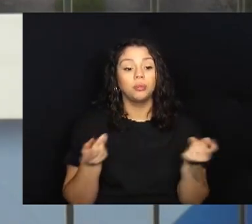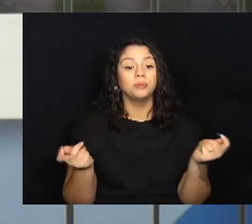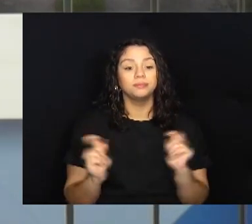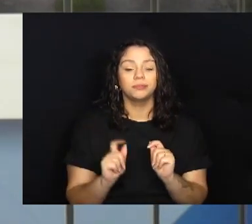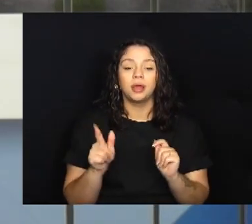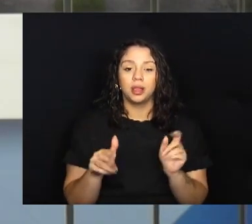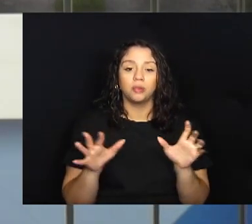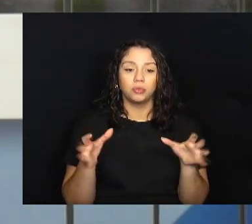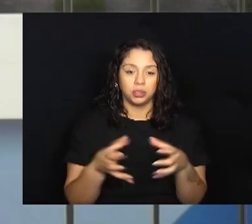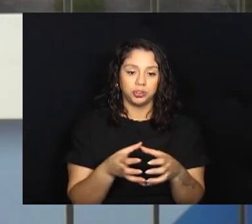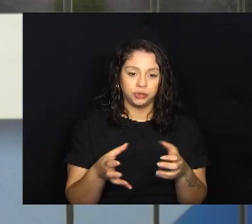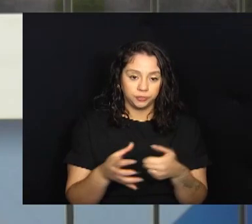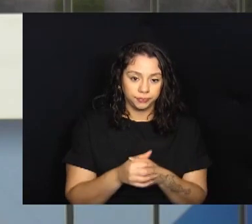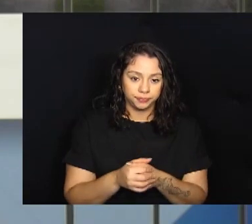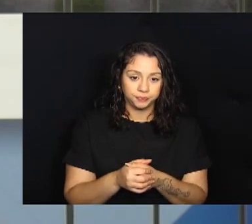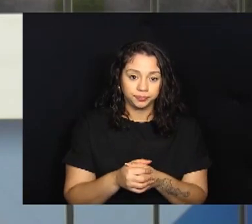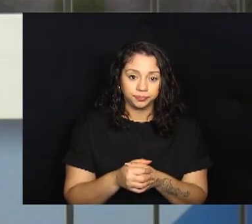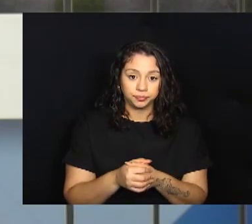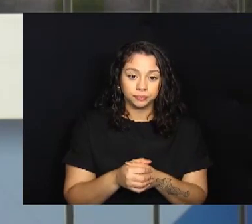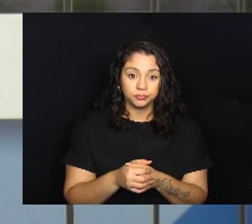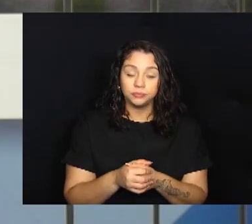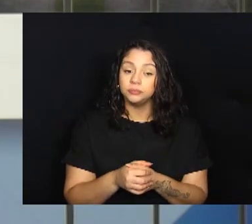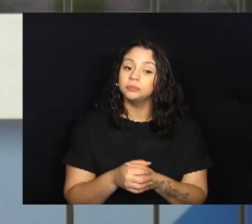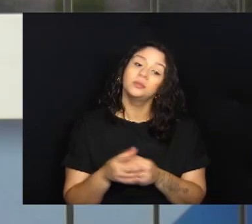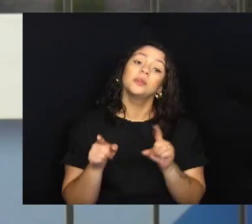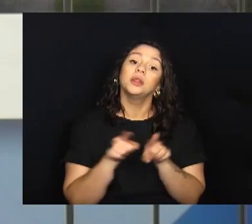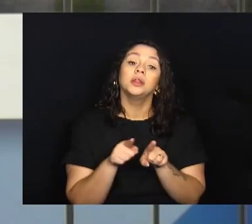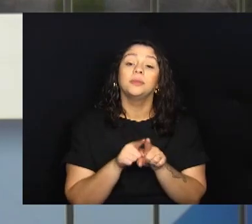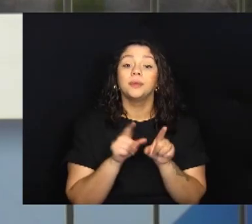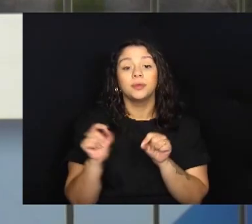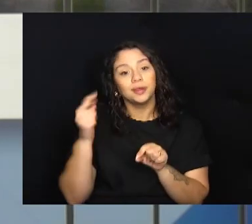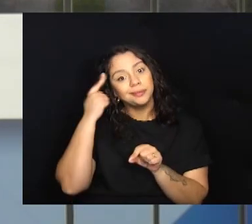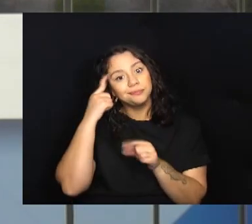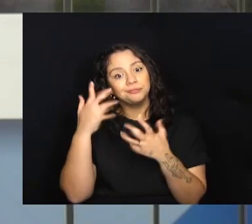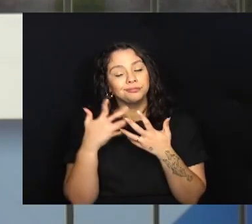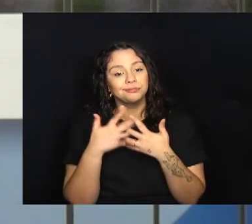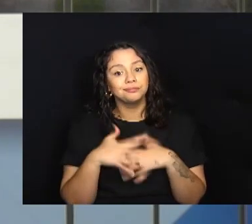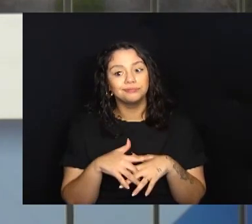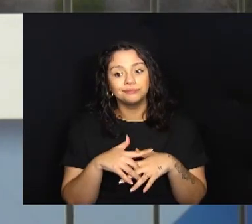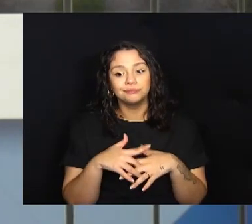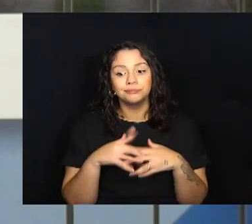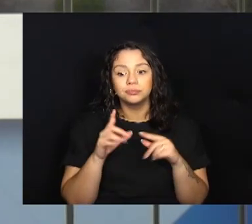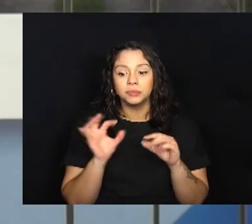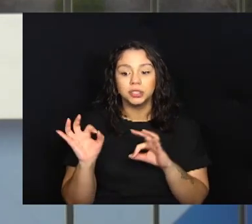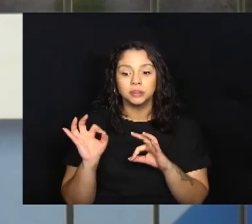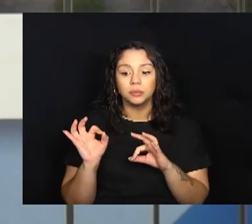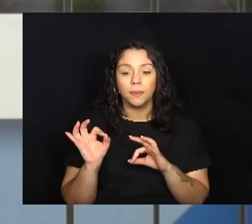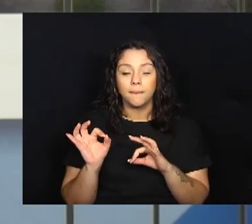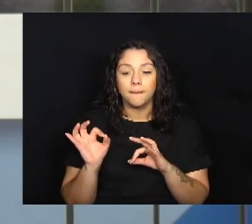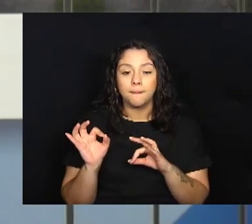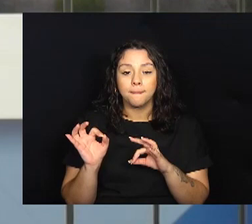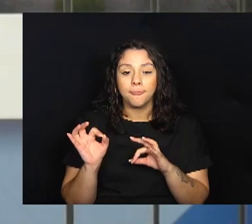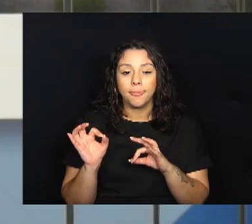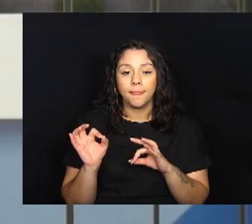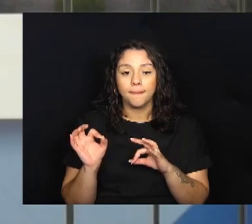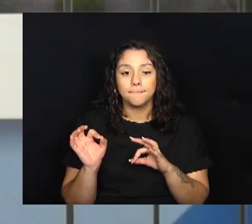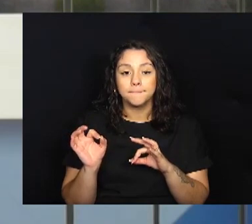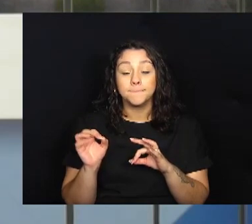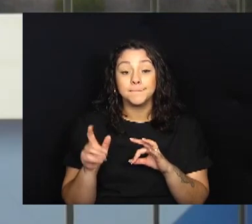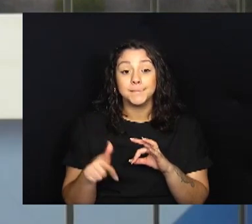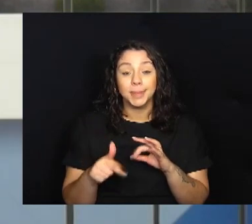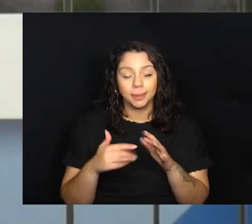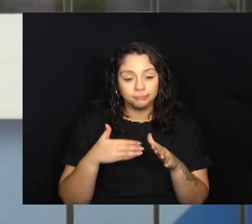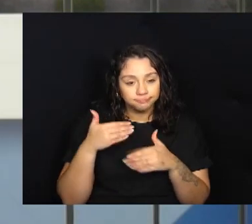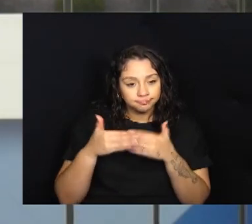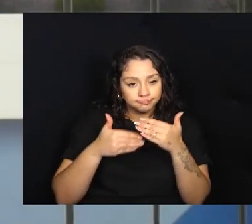Né? E aí, a partir daí, a gente pensar como que, a partir dessa sistematização, dessa construção